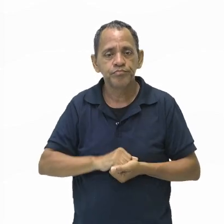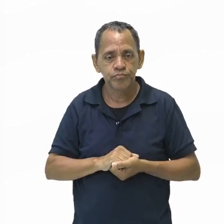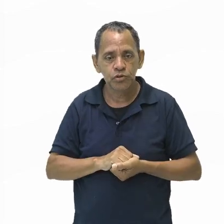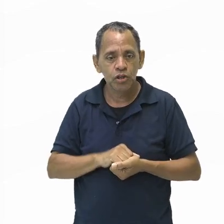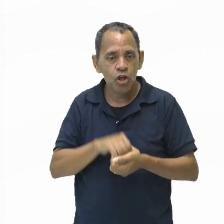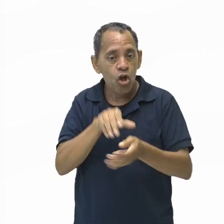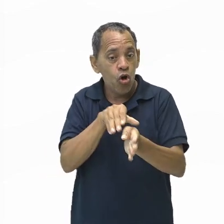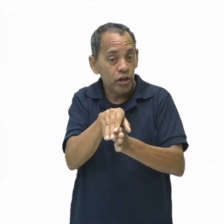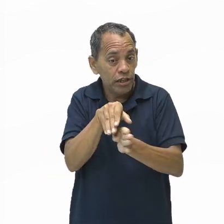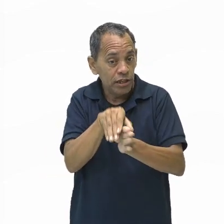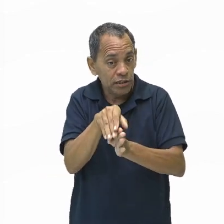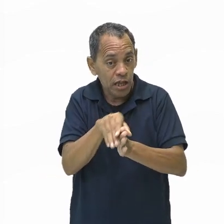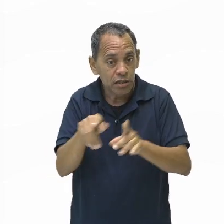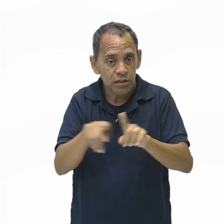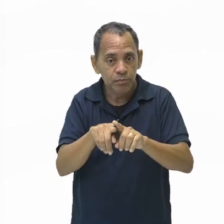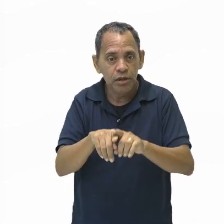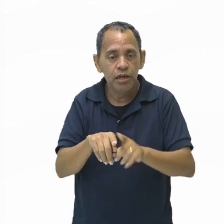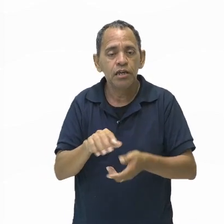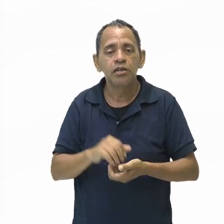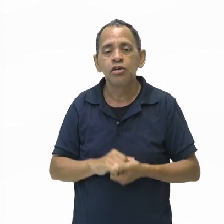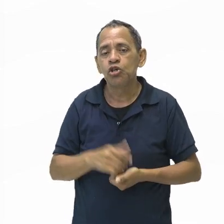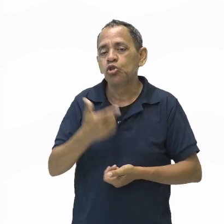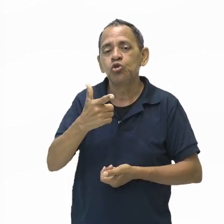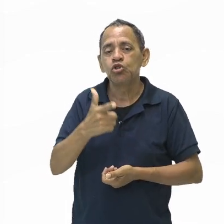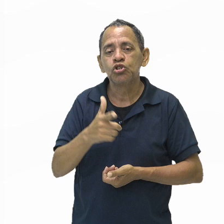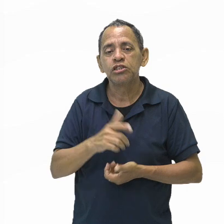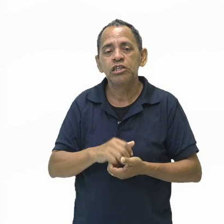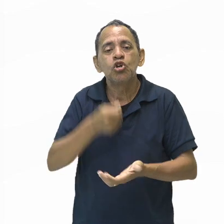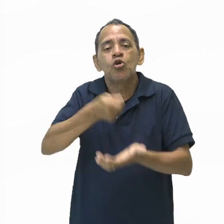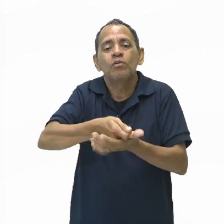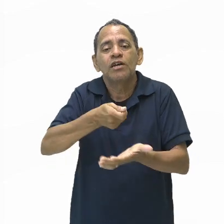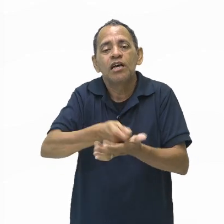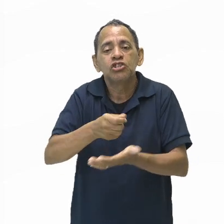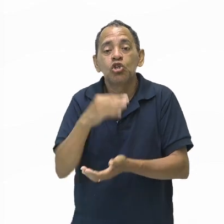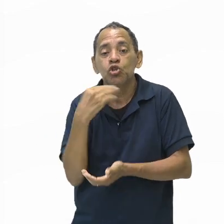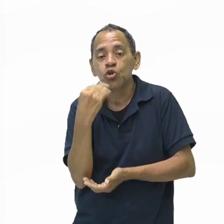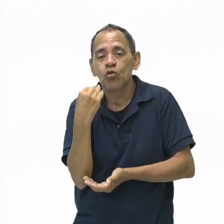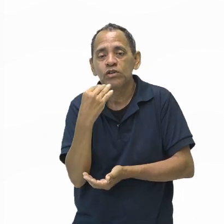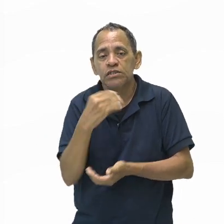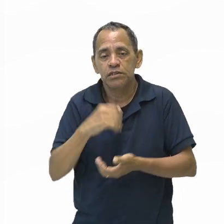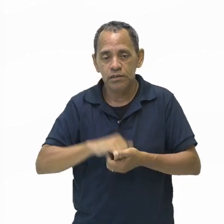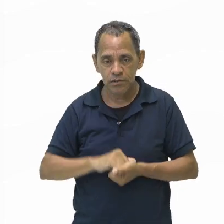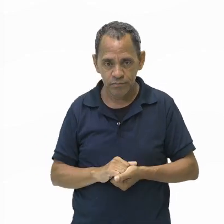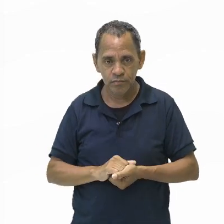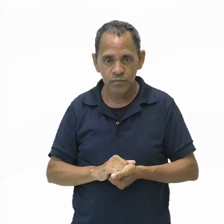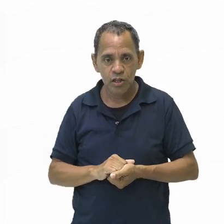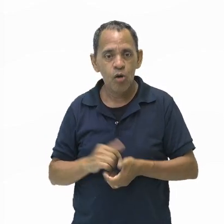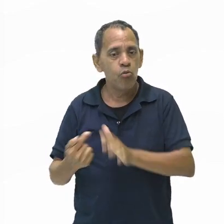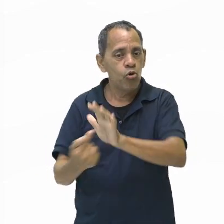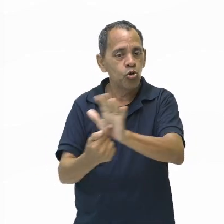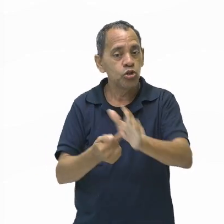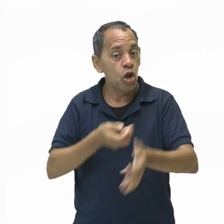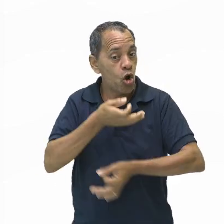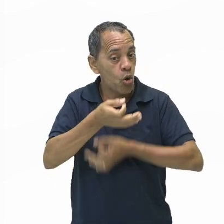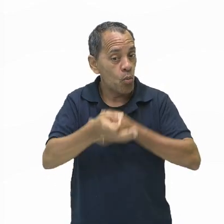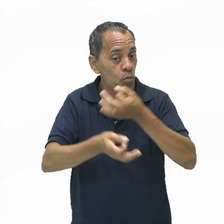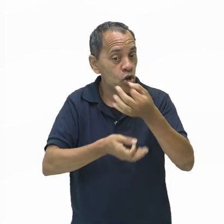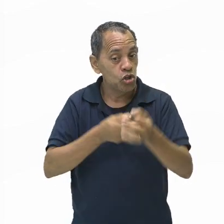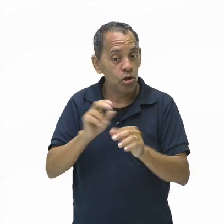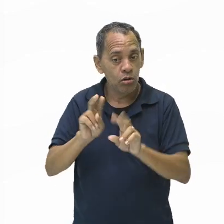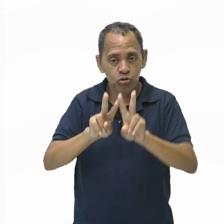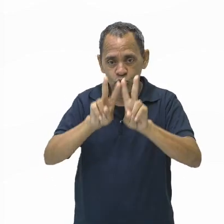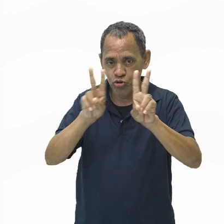convencer. Já dissertar de forma argumentativa é expor a sua opinião sobre o